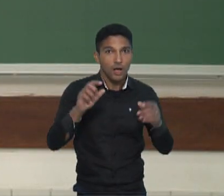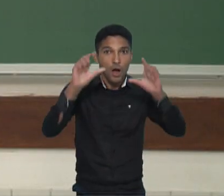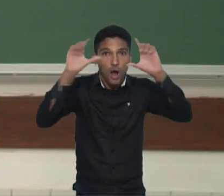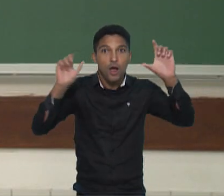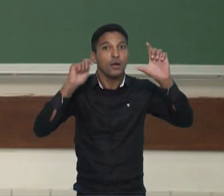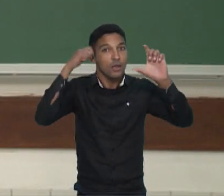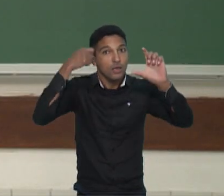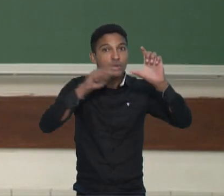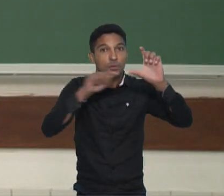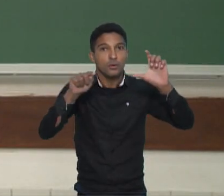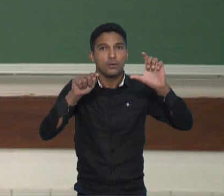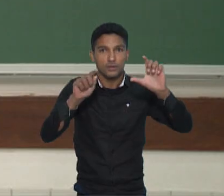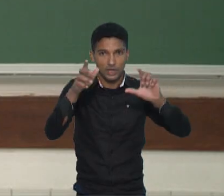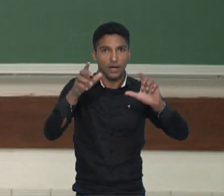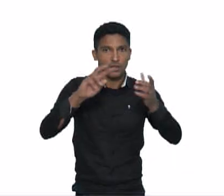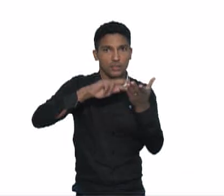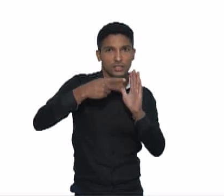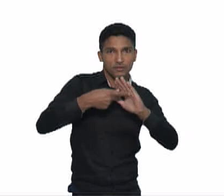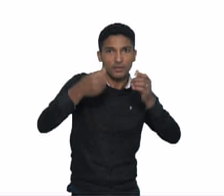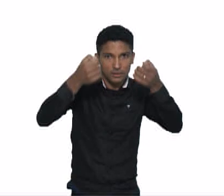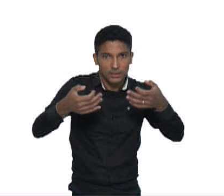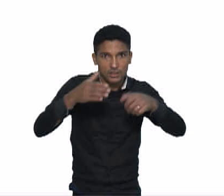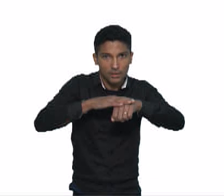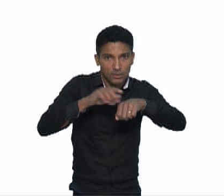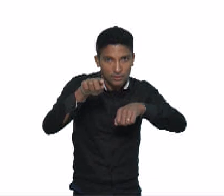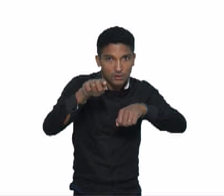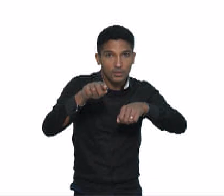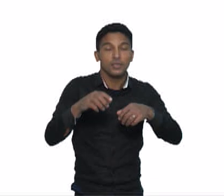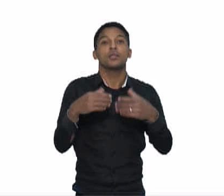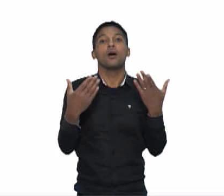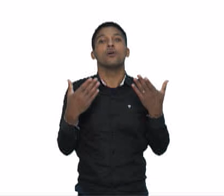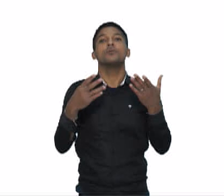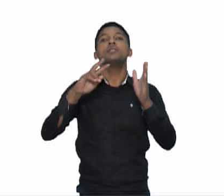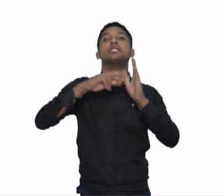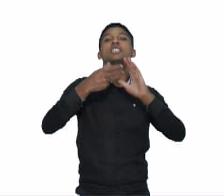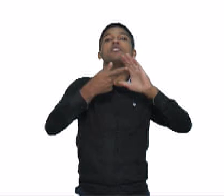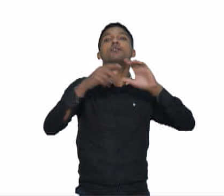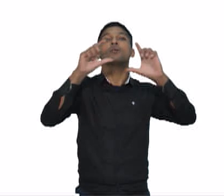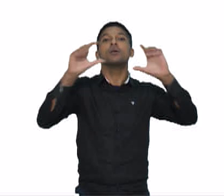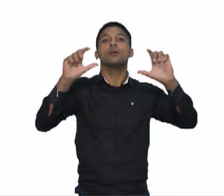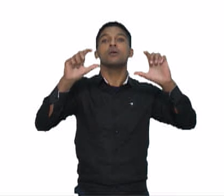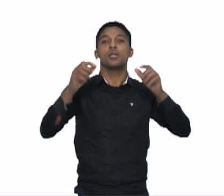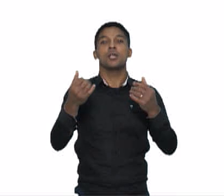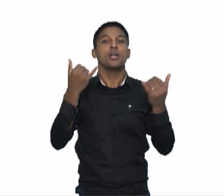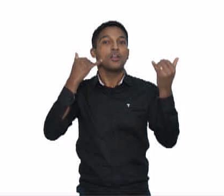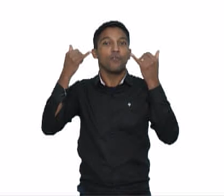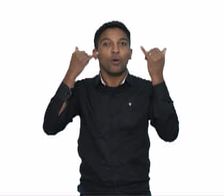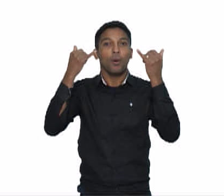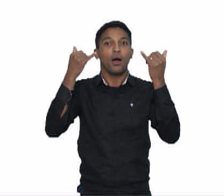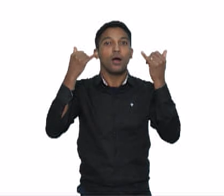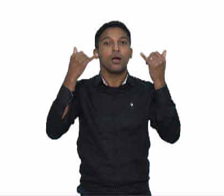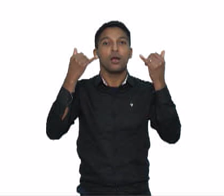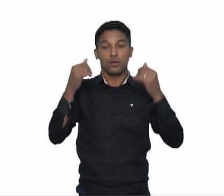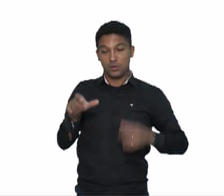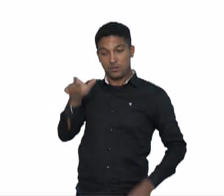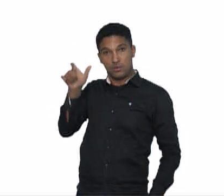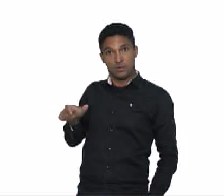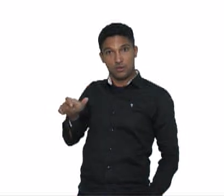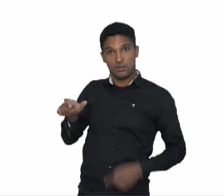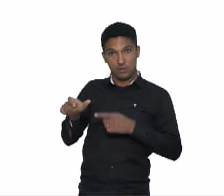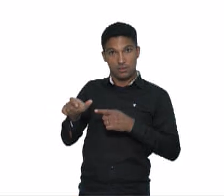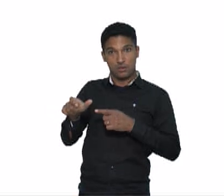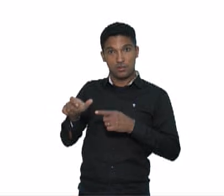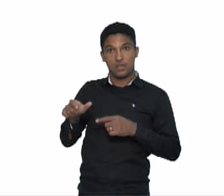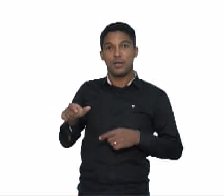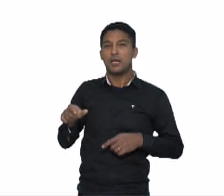tem ou não tem uma preposição. Mostrei, tinha o ao ali, a combinação. Retome comigo quais são as